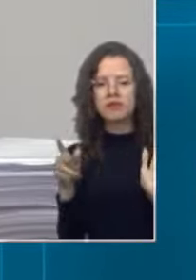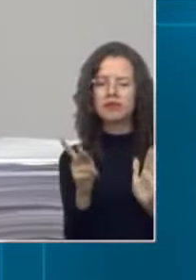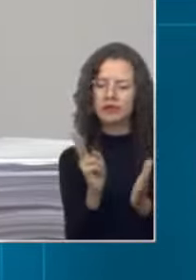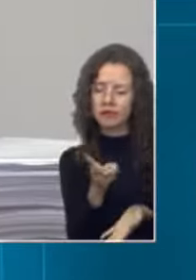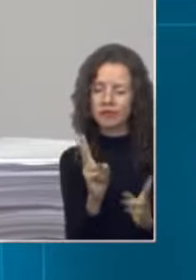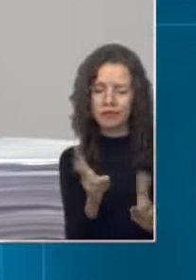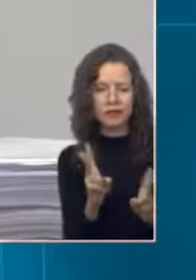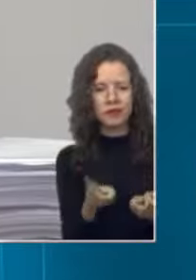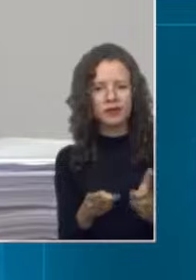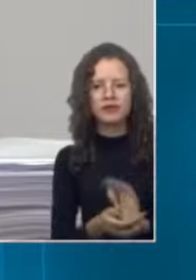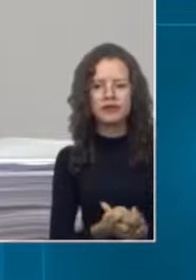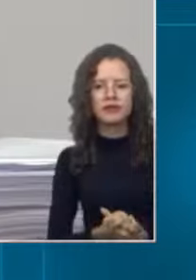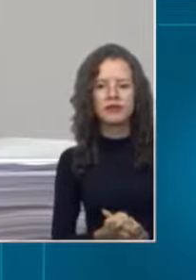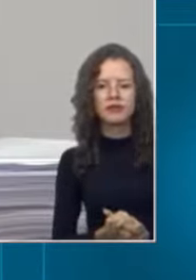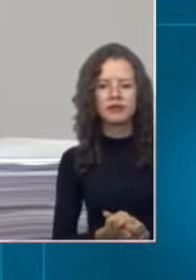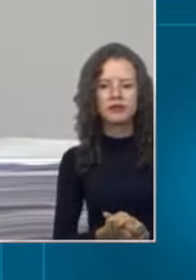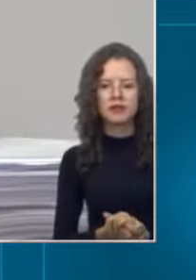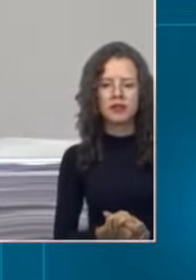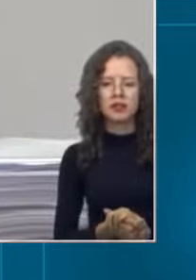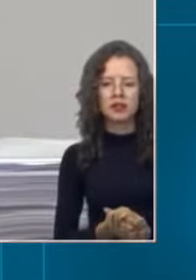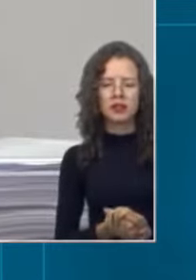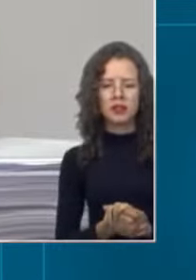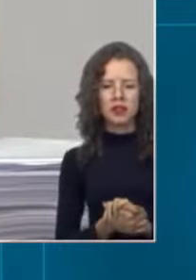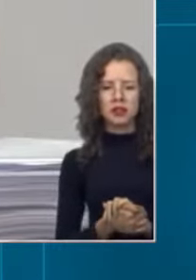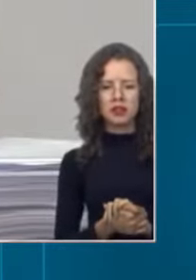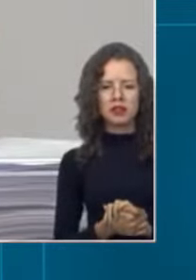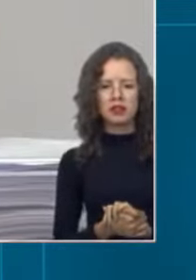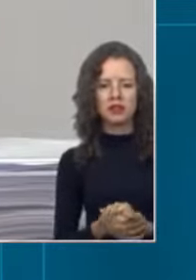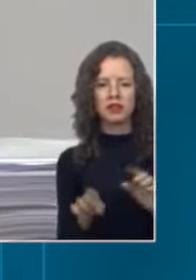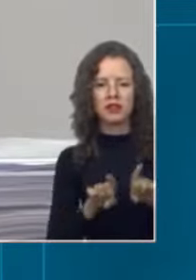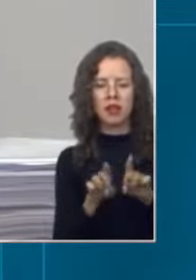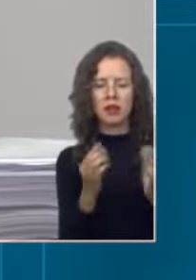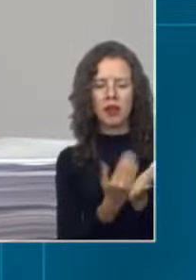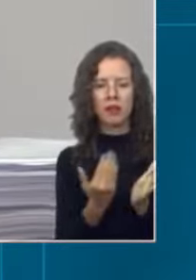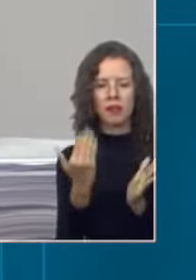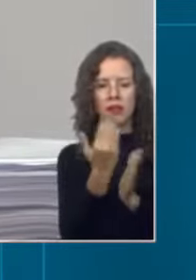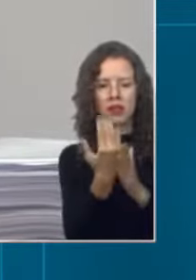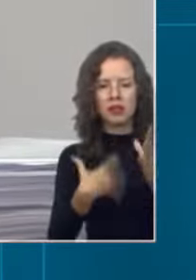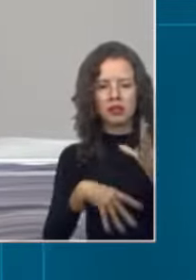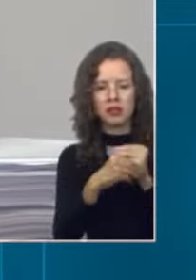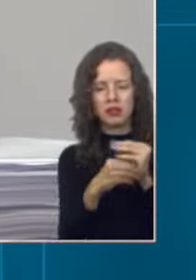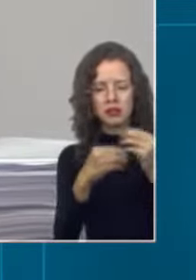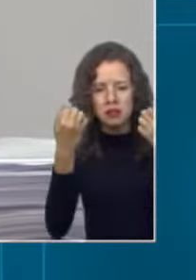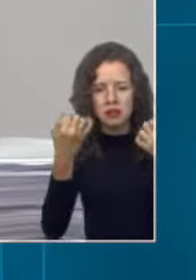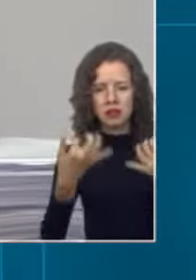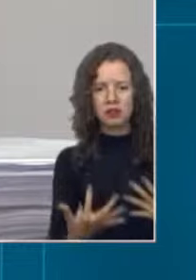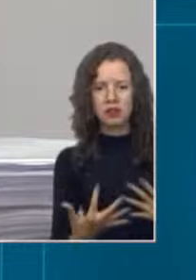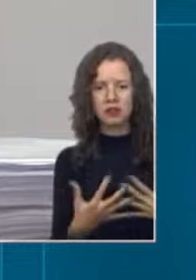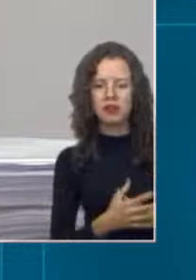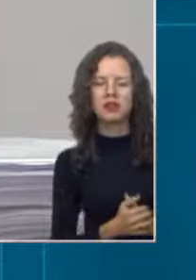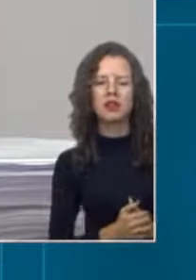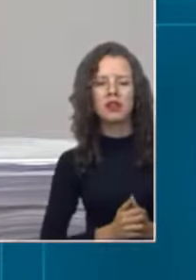não no eleitoral, porque é um ministro do Supremo, não tem qualquer tipo de papel nessa arena, mas acho que ele